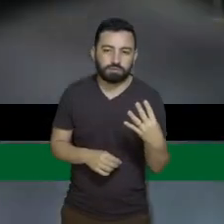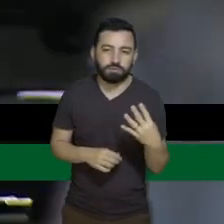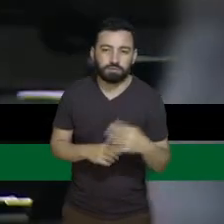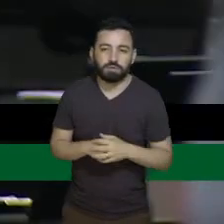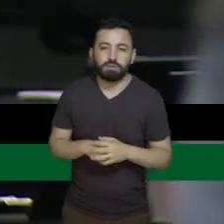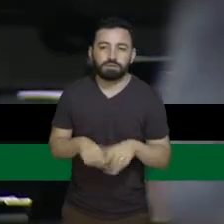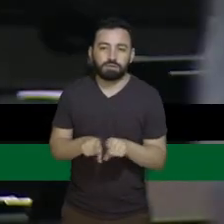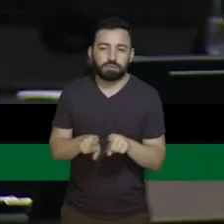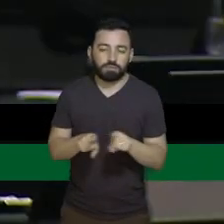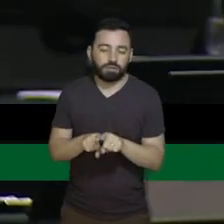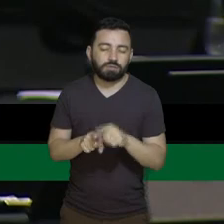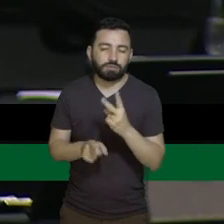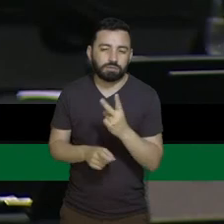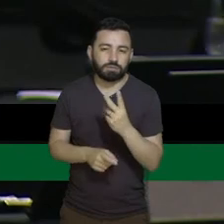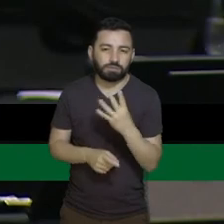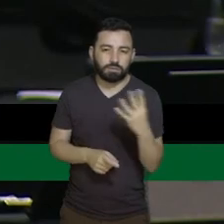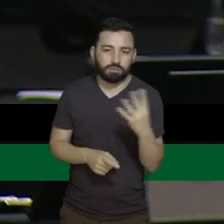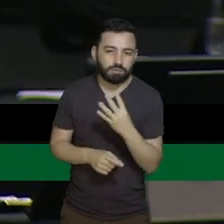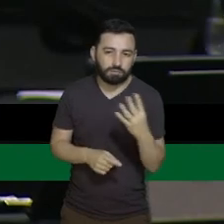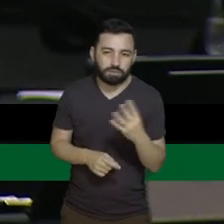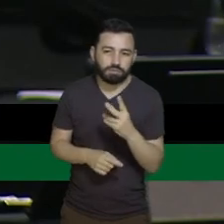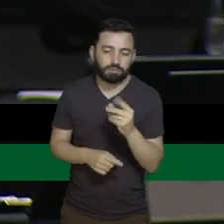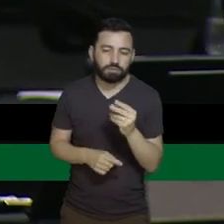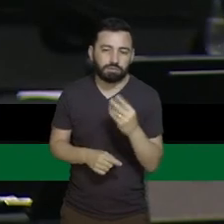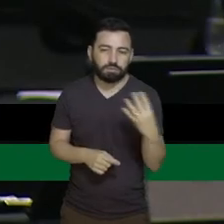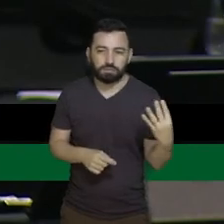Lei 244/2024, Projeto de Lei